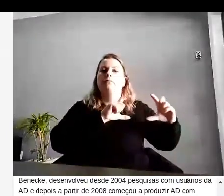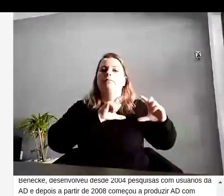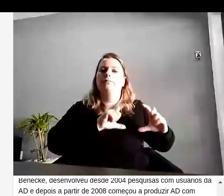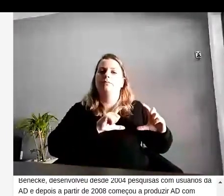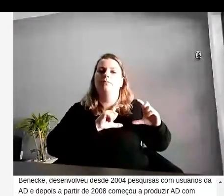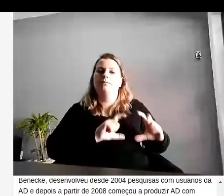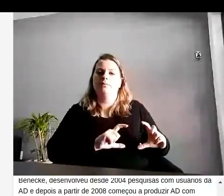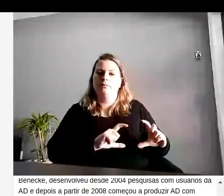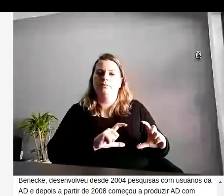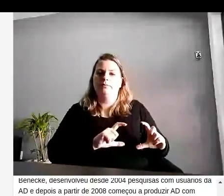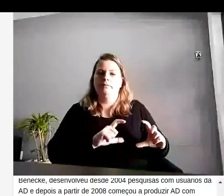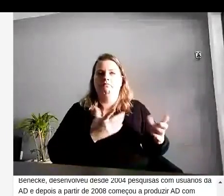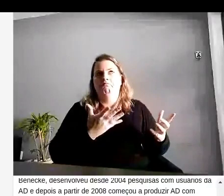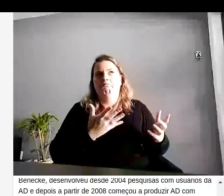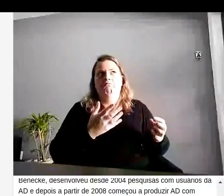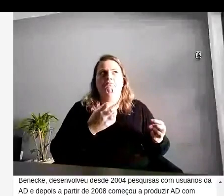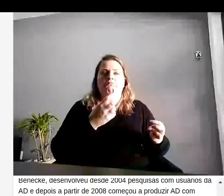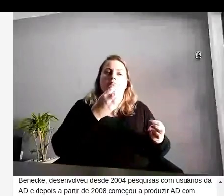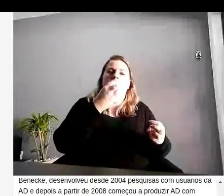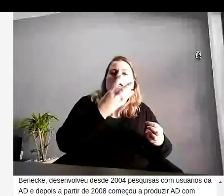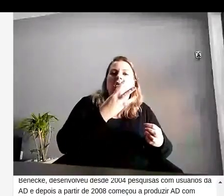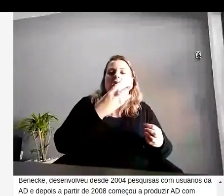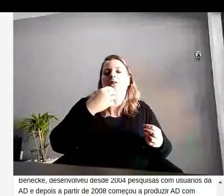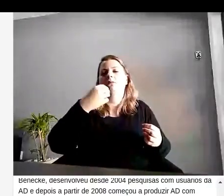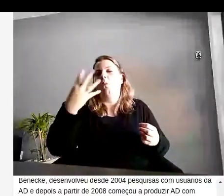em 3 partes, em 2 partes, em 4 partes, enfim.